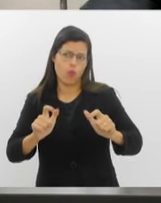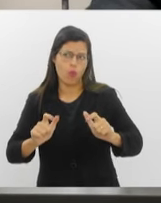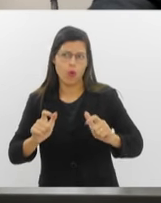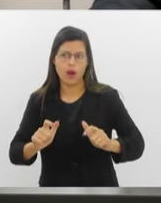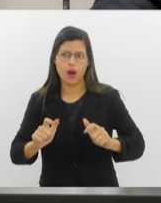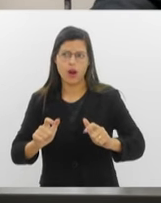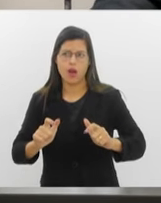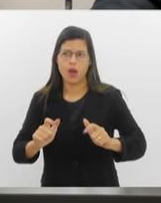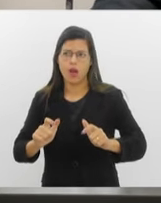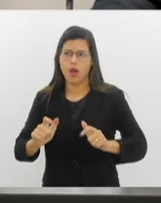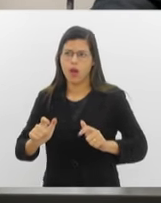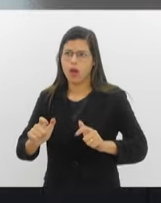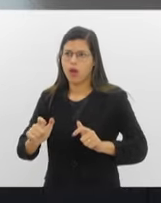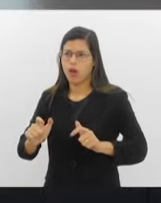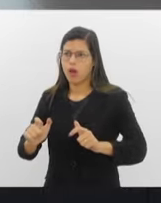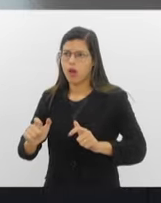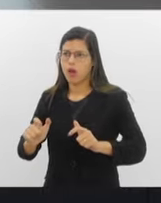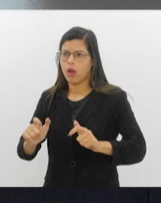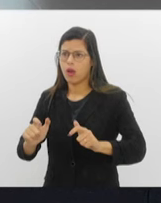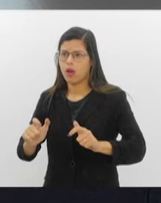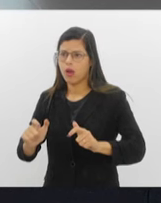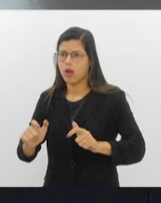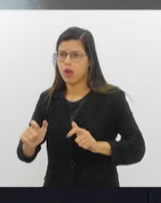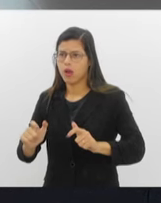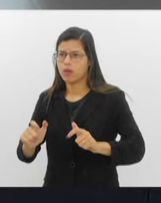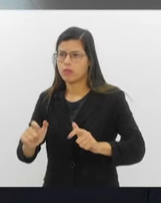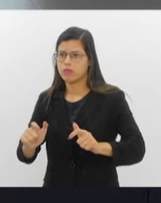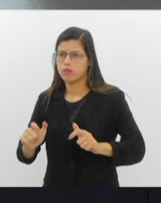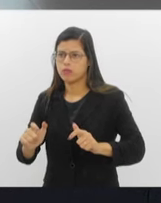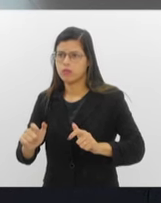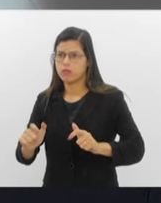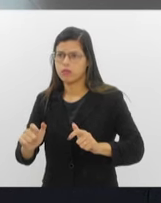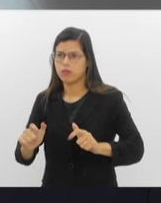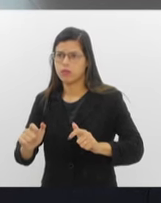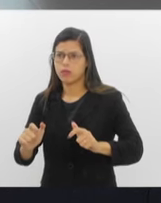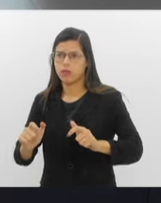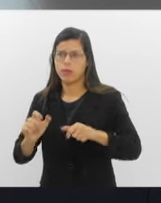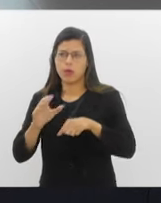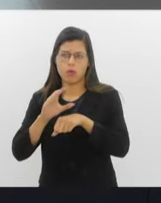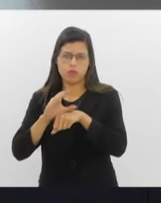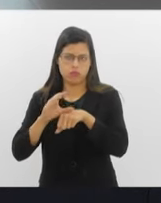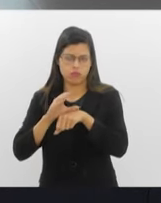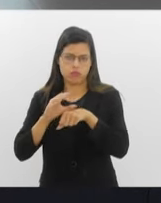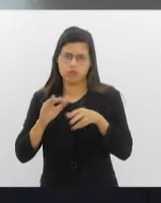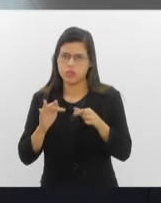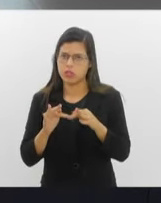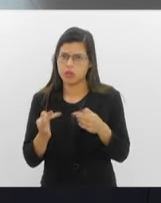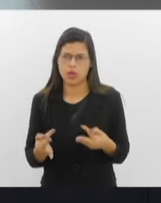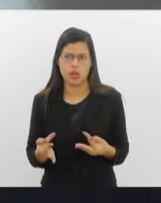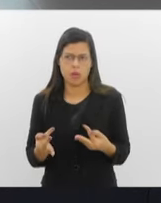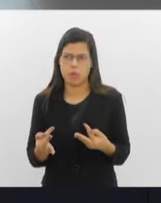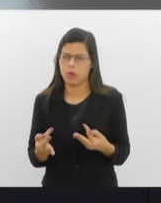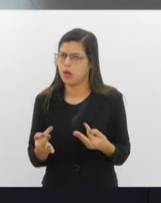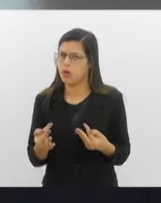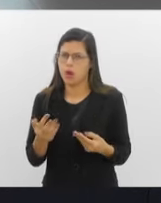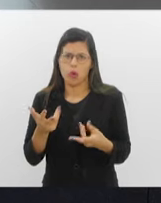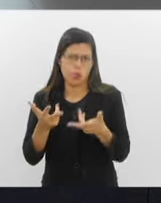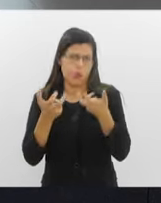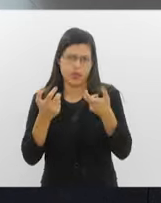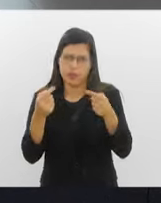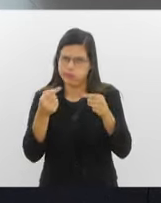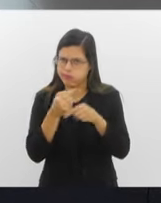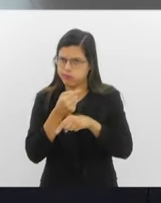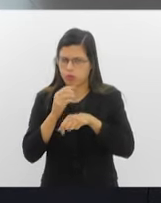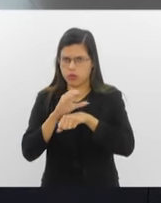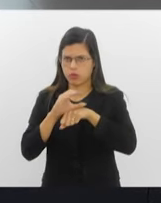vista aí. Presidente, antecipei. Eu sou pela constitucionalidade simples. Não vejo ferimento à Constituição. Simples.